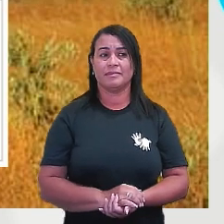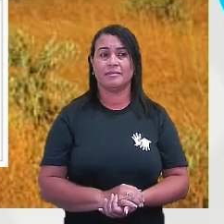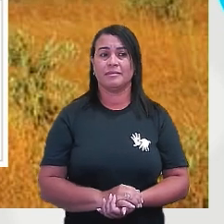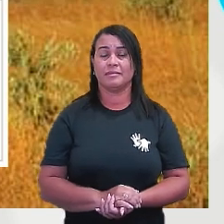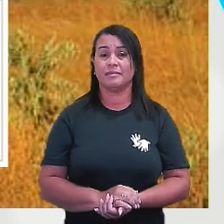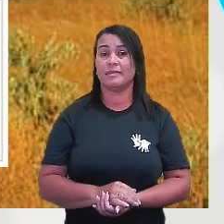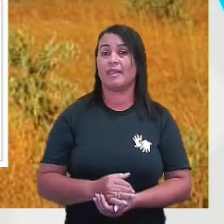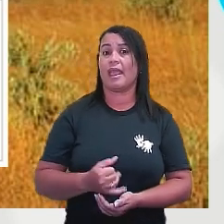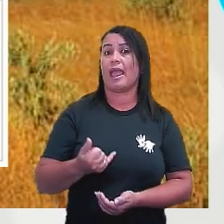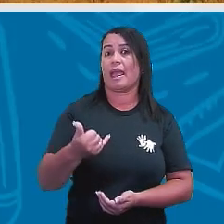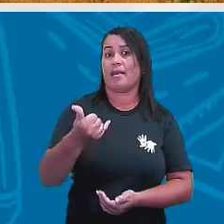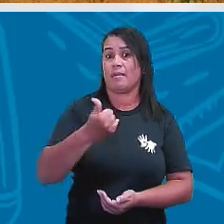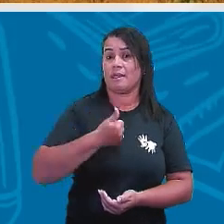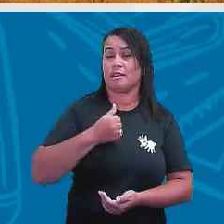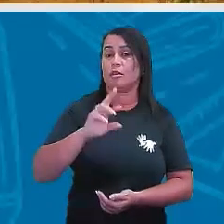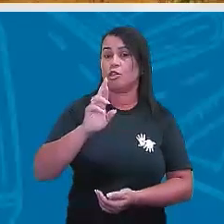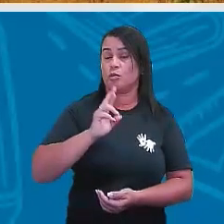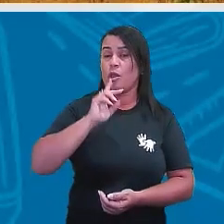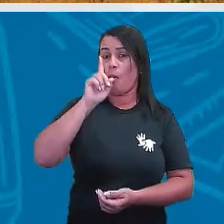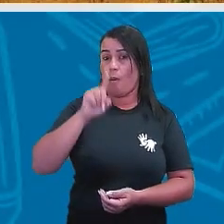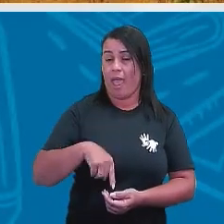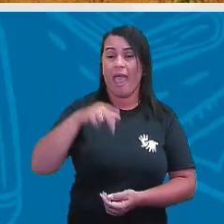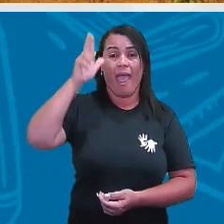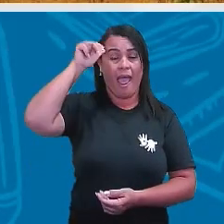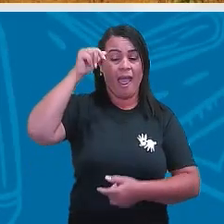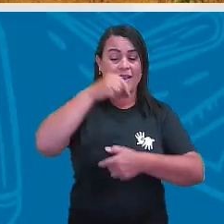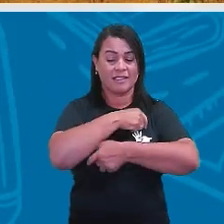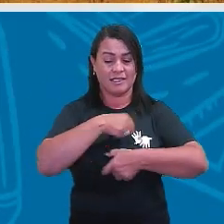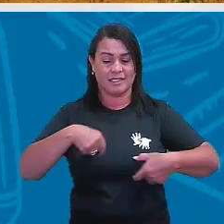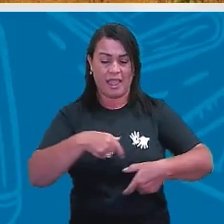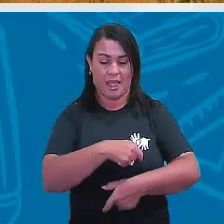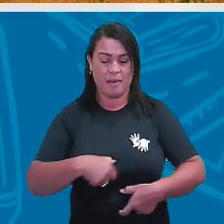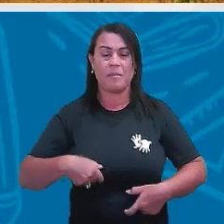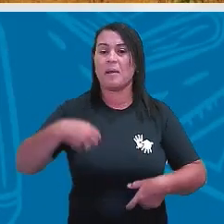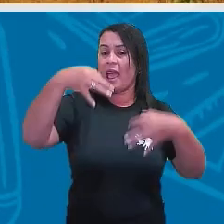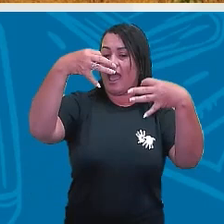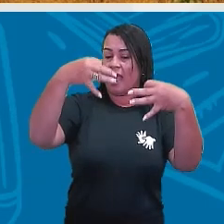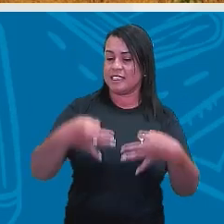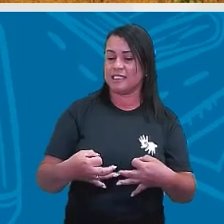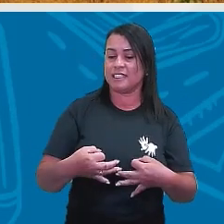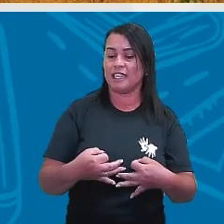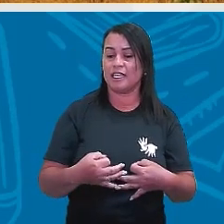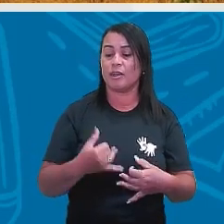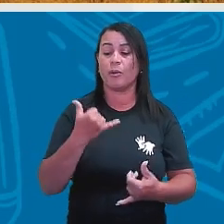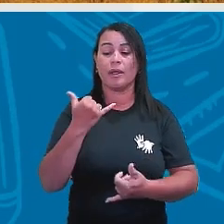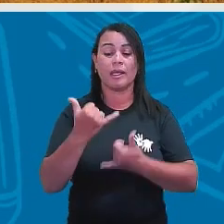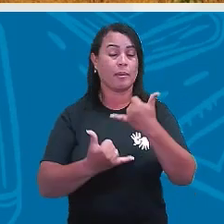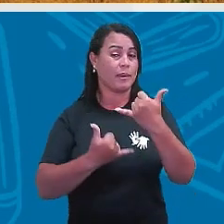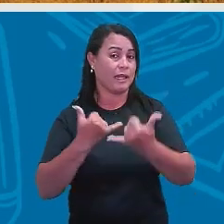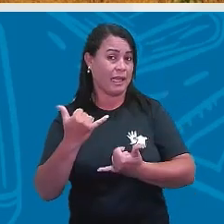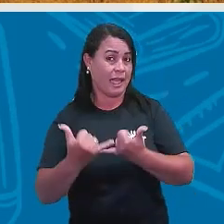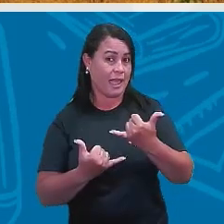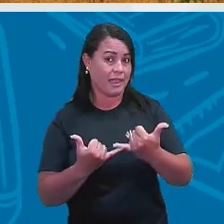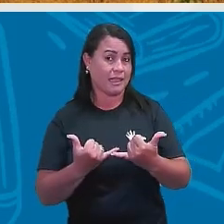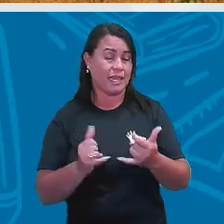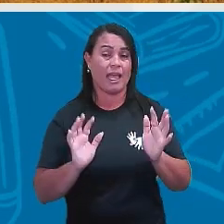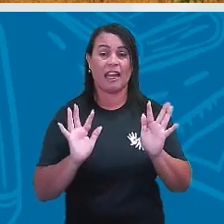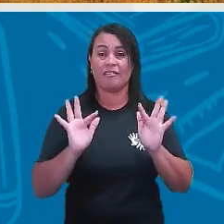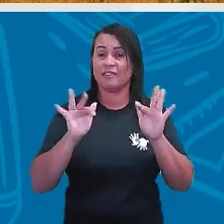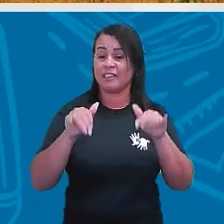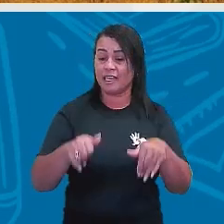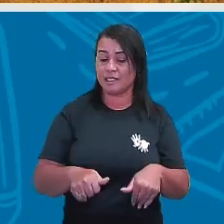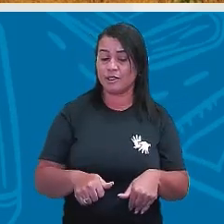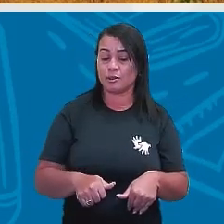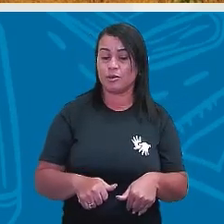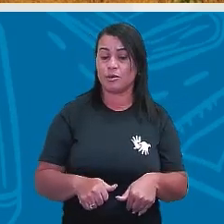Quem falou zebra, acertou. E o nosso jogo de sombras fica por